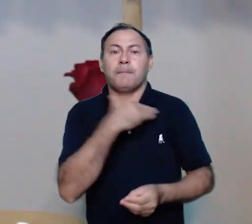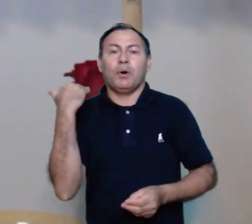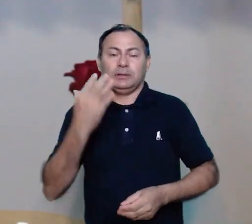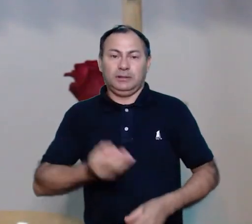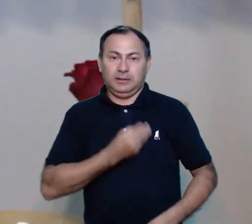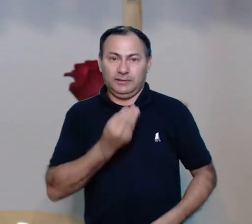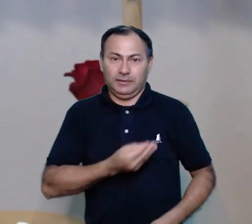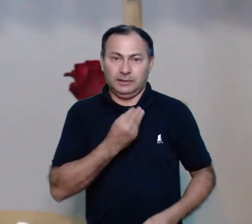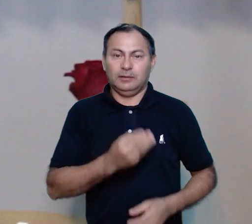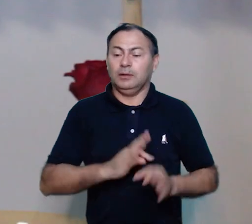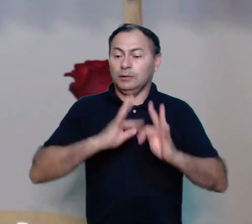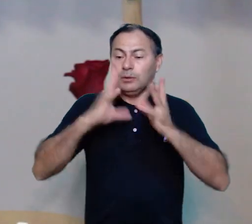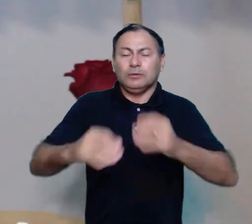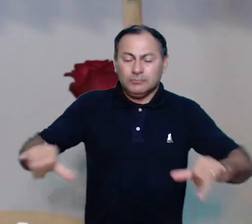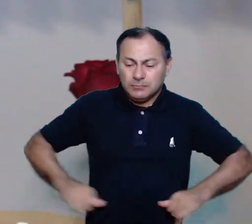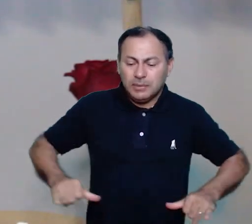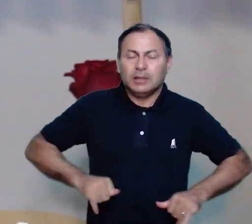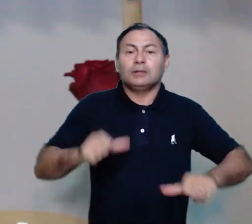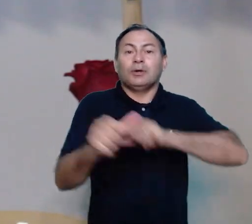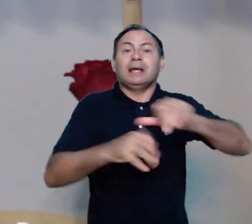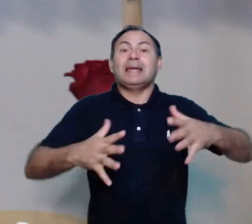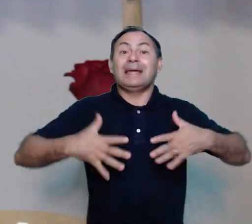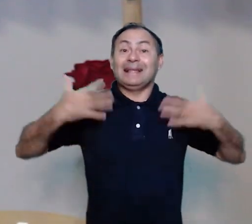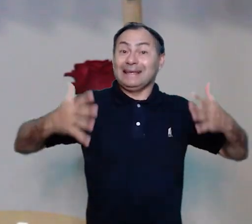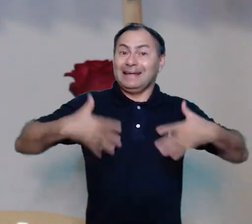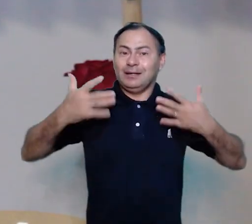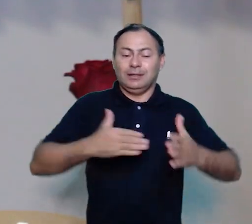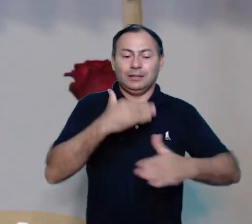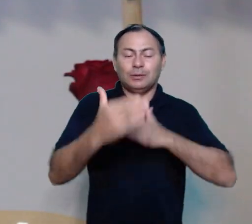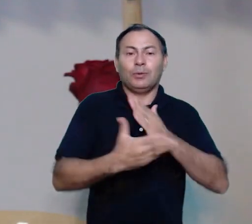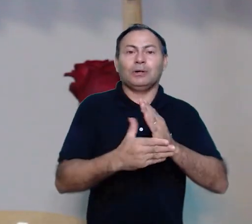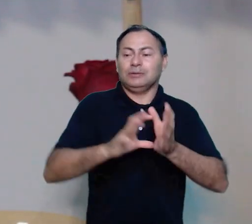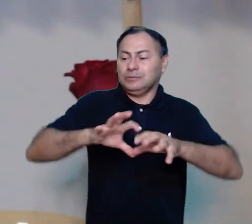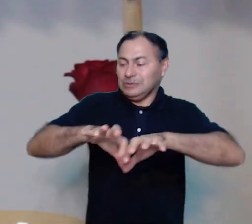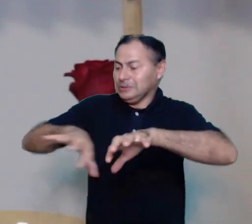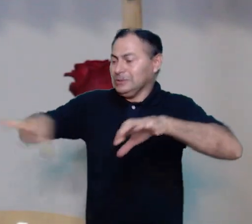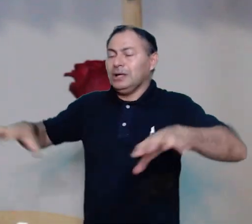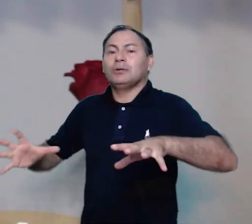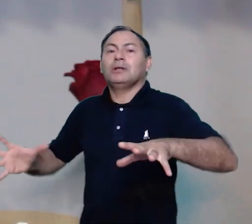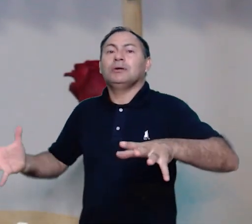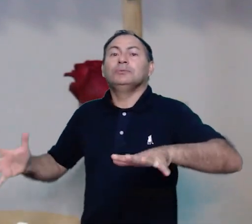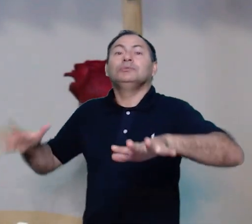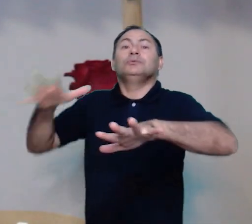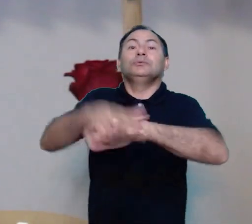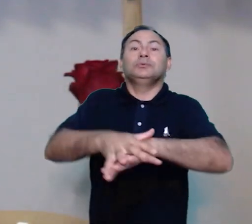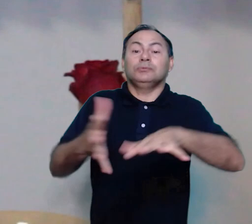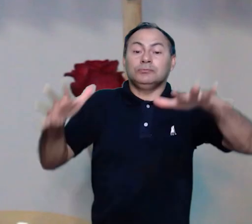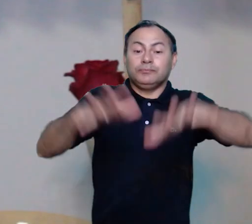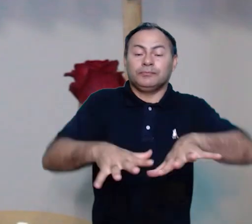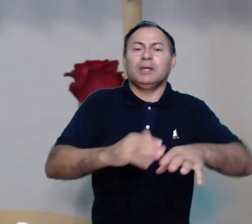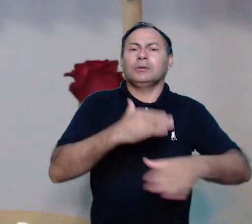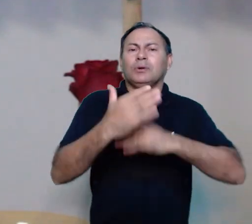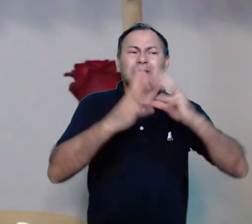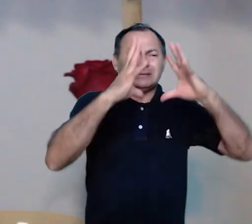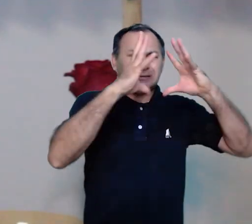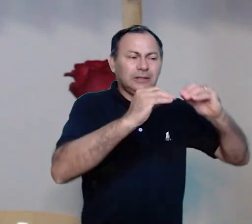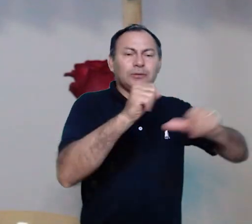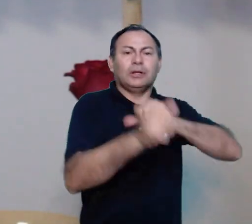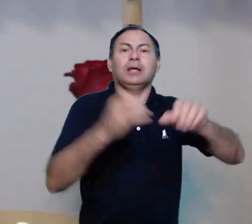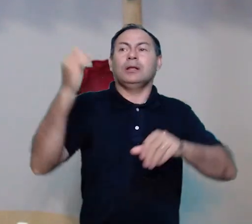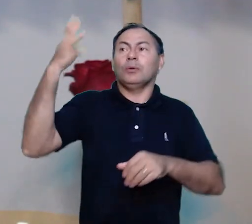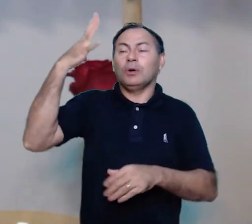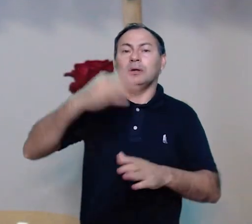transformarmos toda morte em vida, toda dor em alegria, toda exclusão em inclusão,